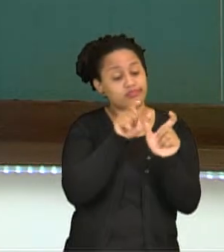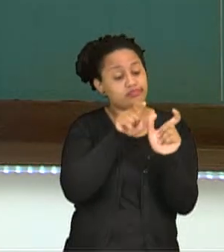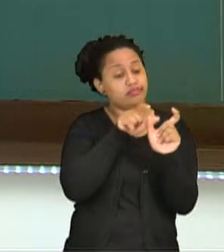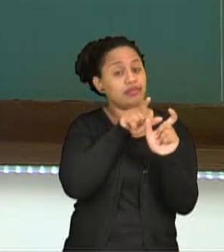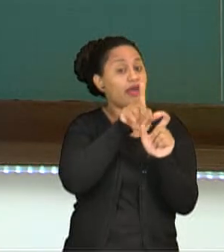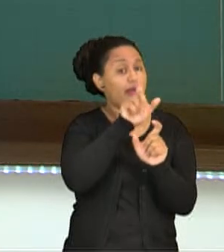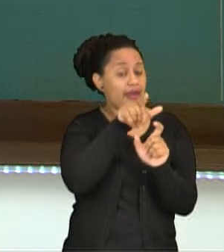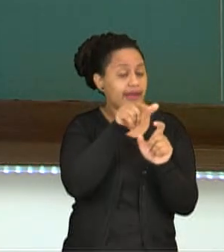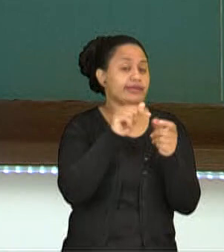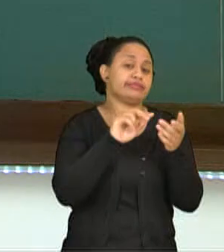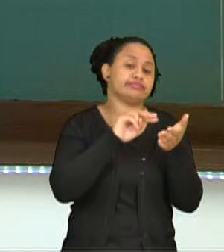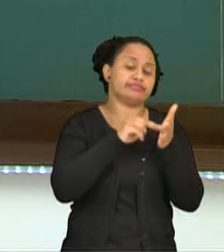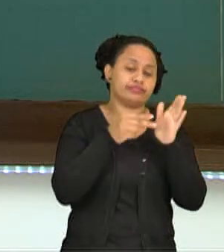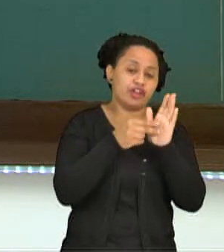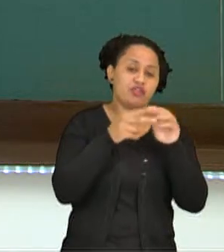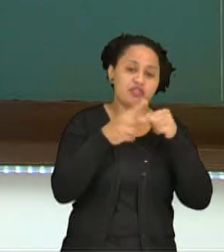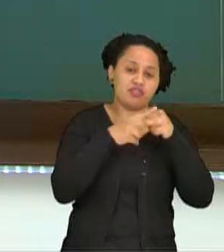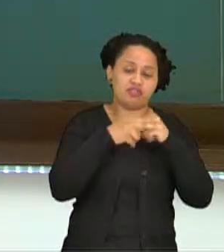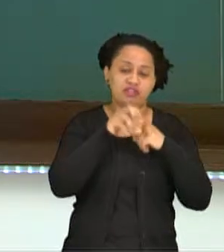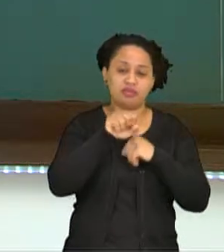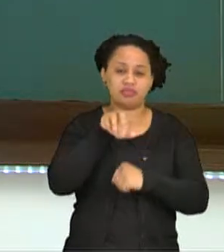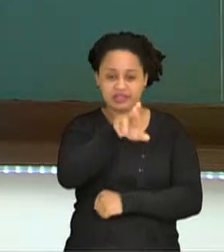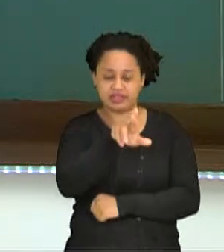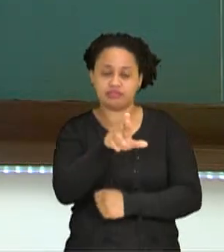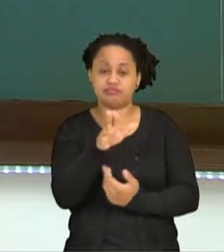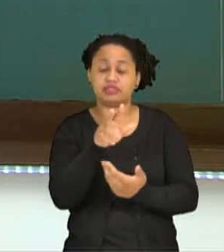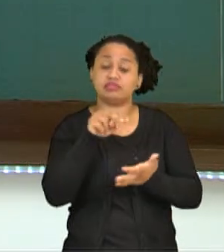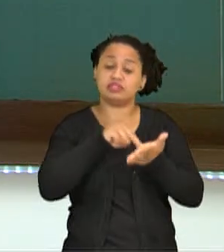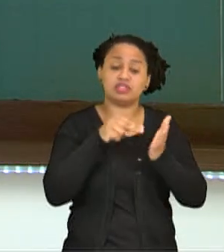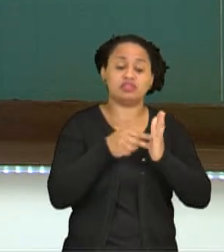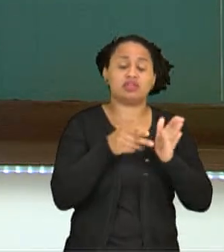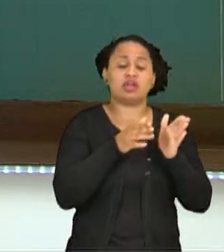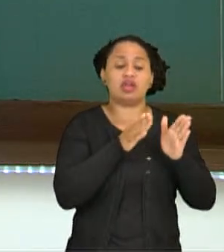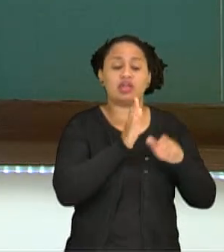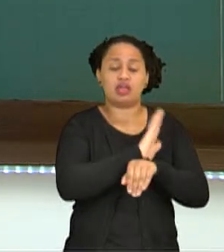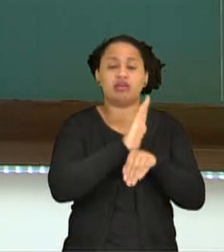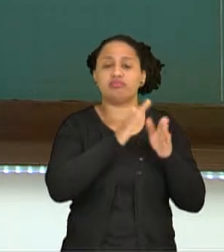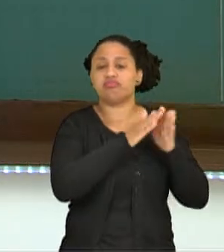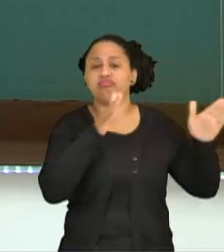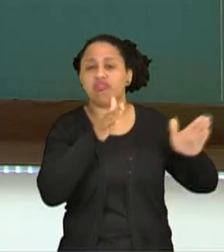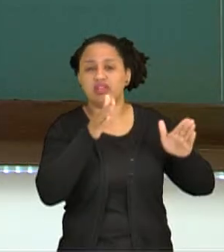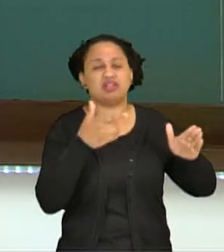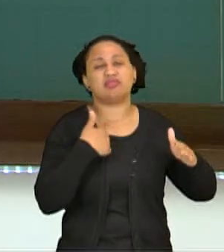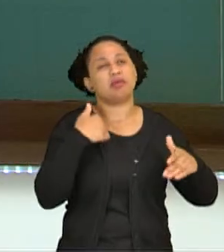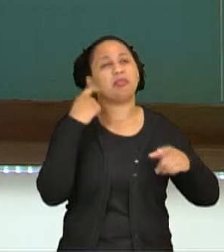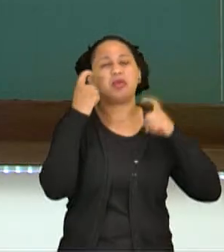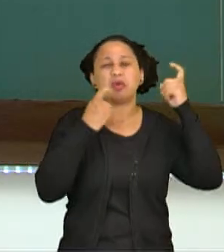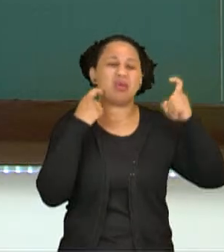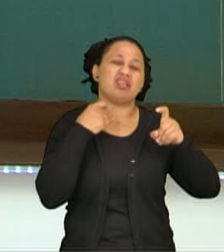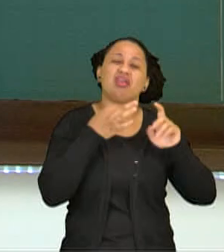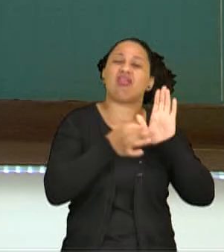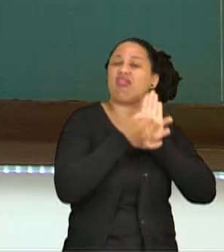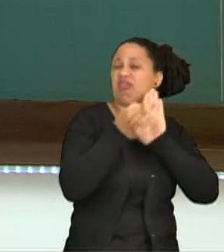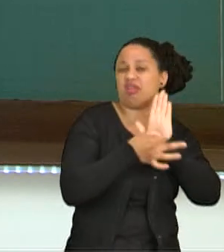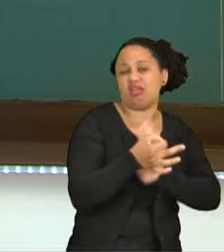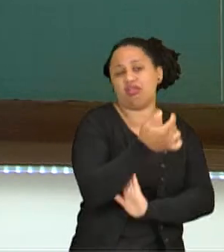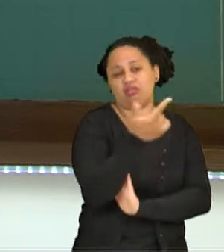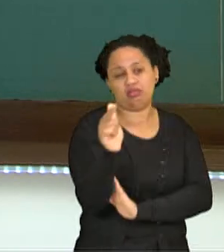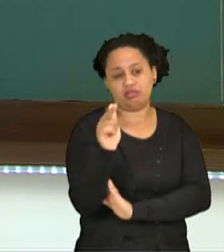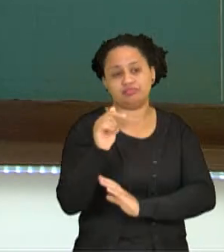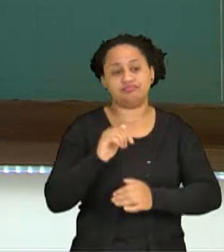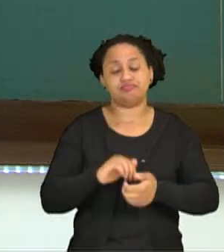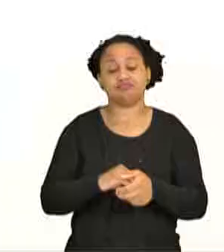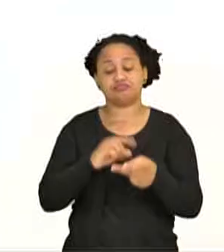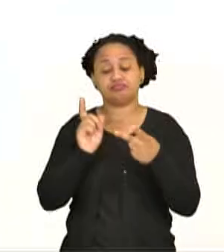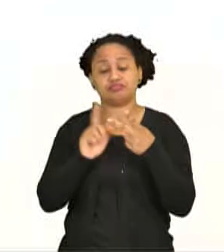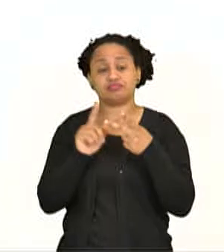verão. Quer dizer, um filme passageiro, não tem aquele compromisso com a crítica, em se tornar um clássico. Vamos lá, o que